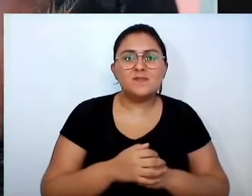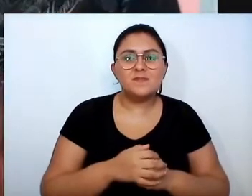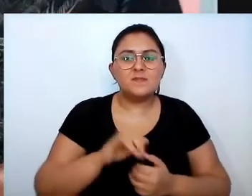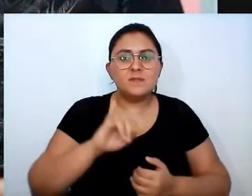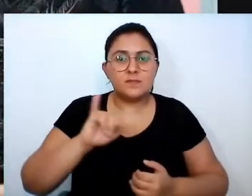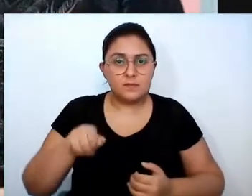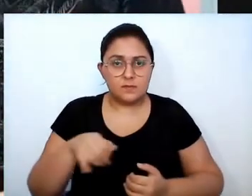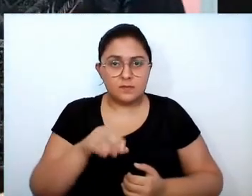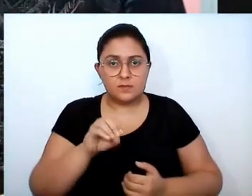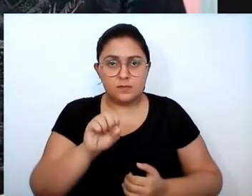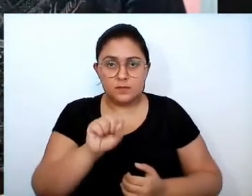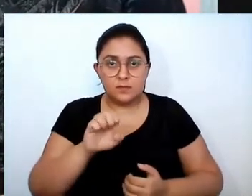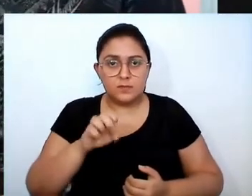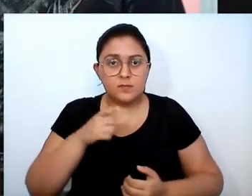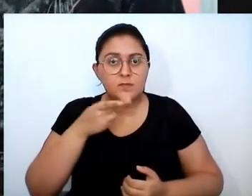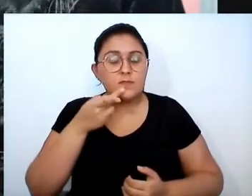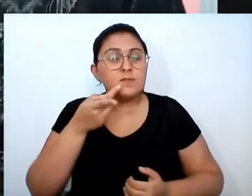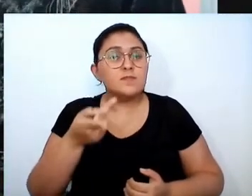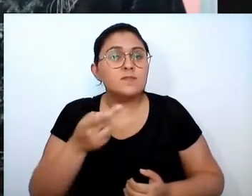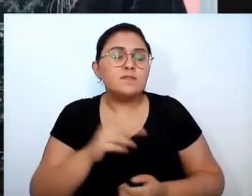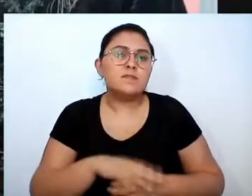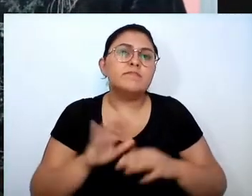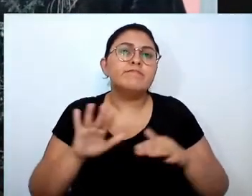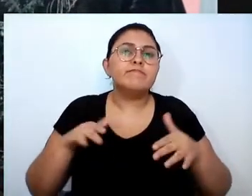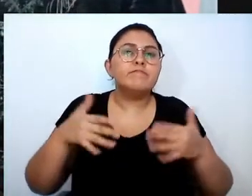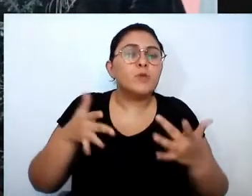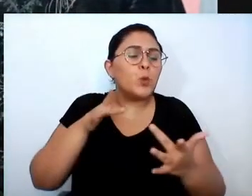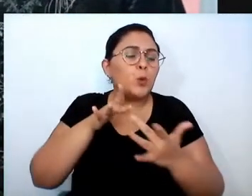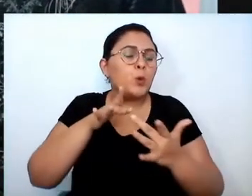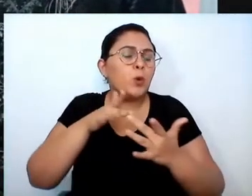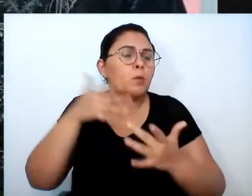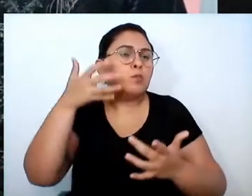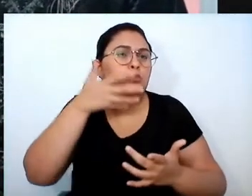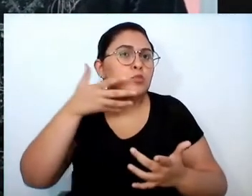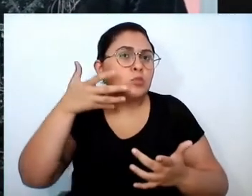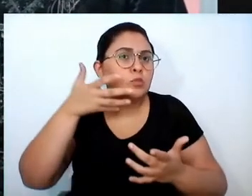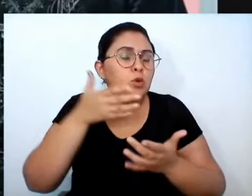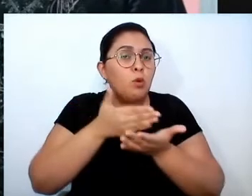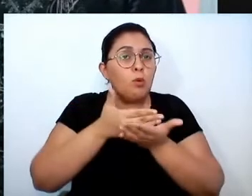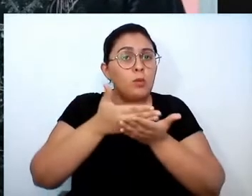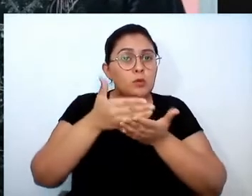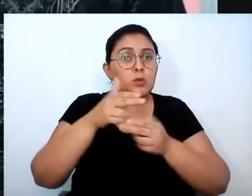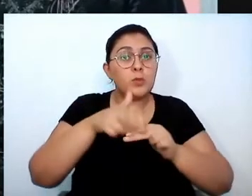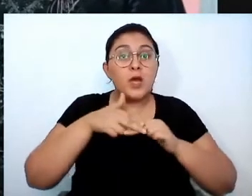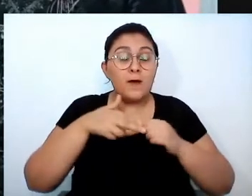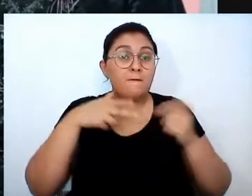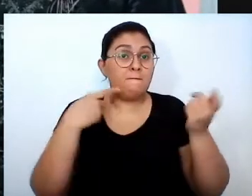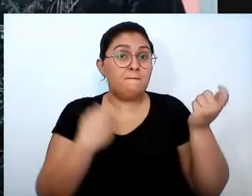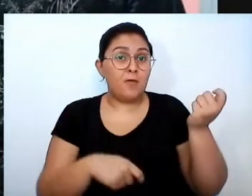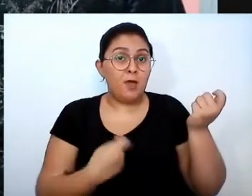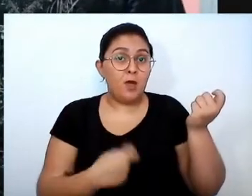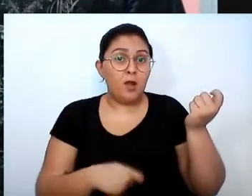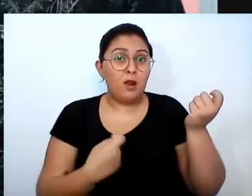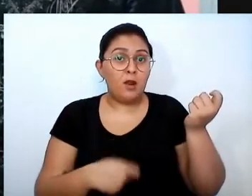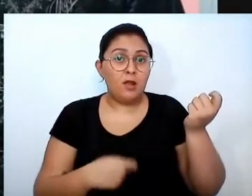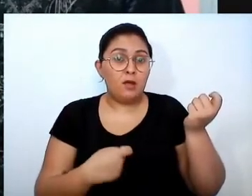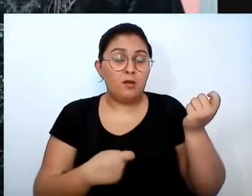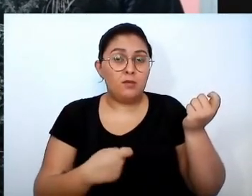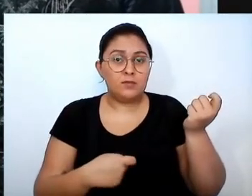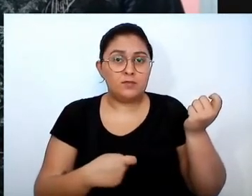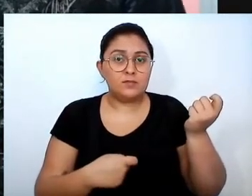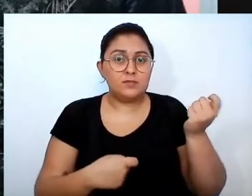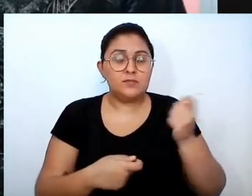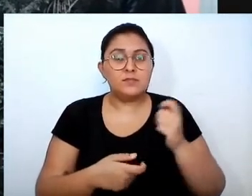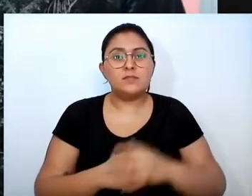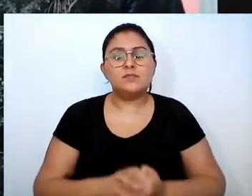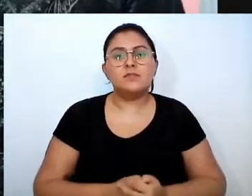né, de antigamente. Bem, envolvido com a música, né? Eu comecei a estudar violão, né? Até então eu